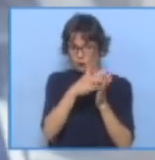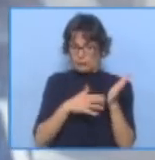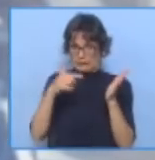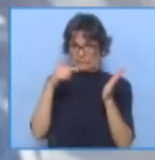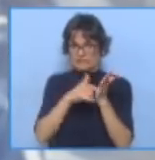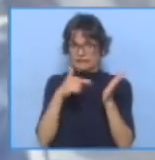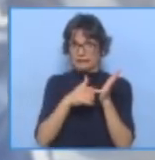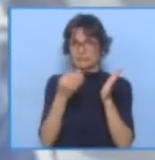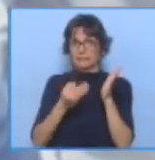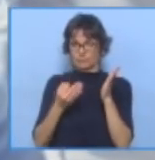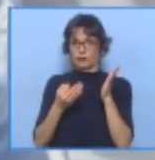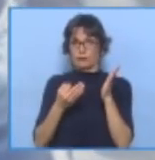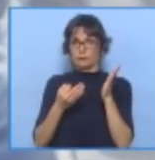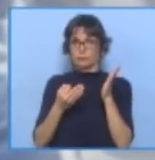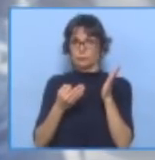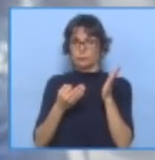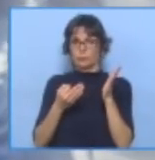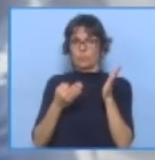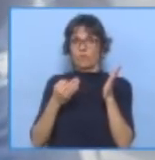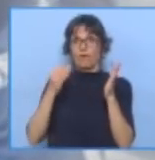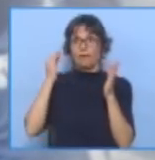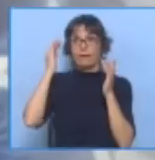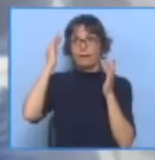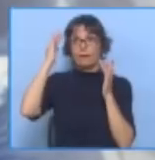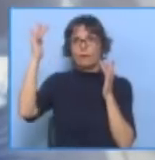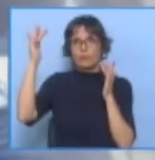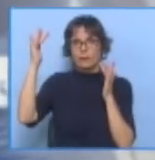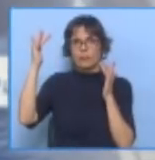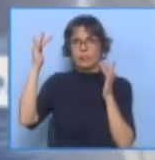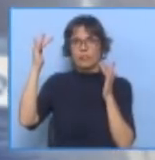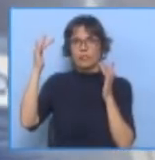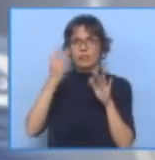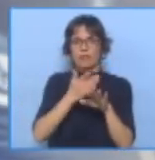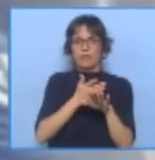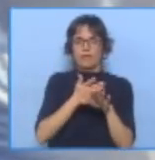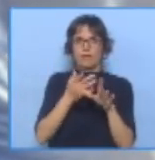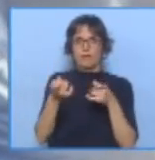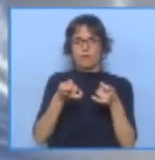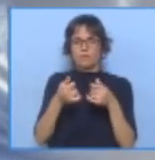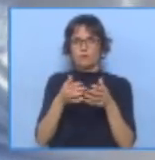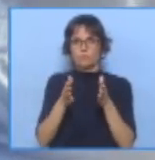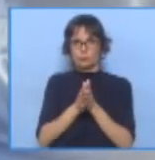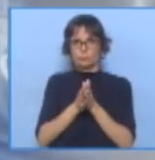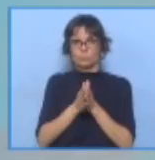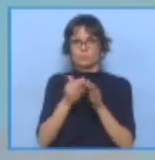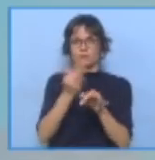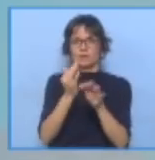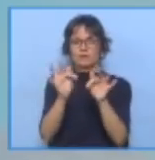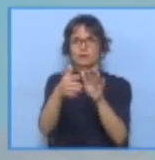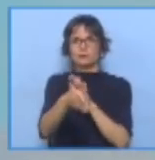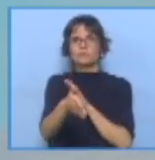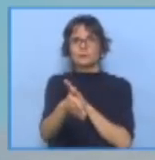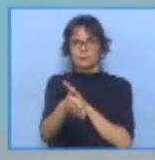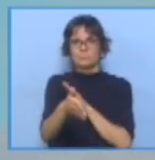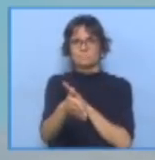em termos teóricos, antecipar no tempo para que depois se concretize. Quando a realidade é esta, já se vivia e vai-se colocar